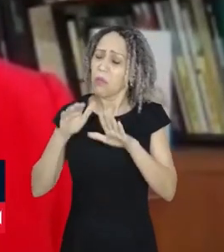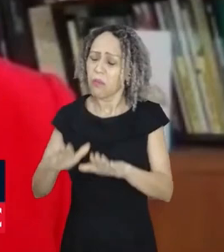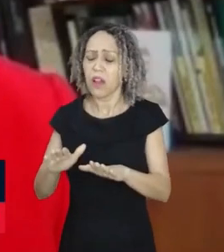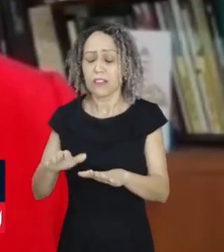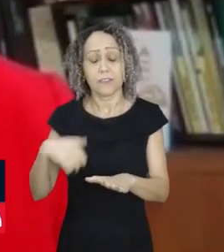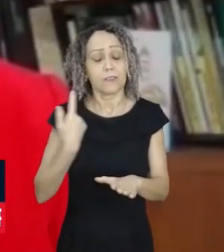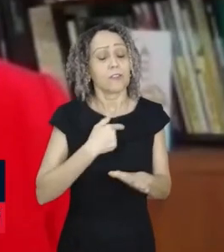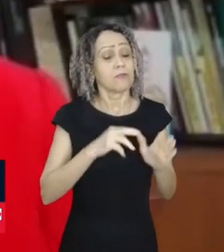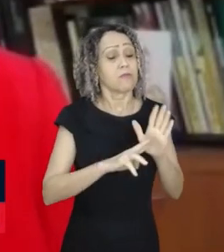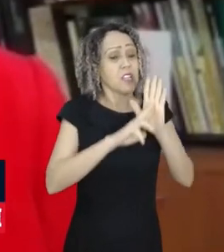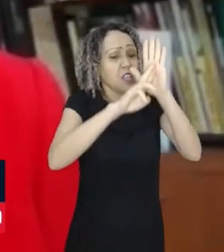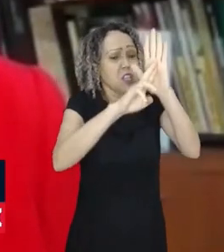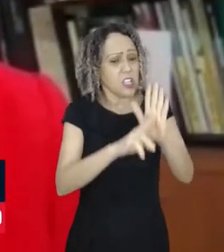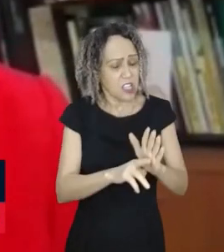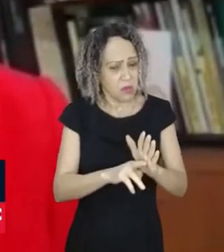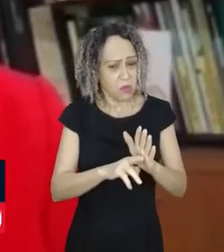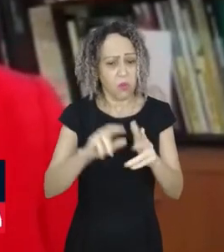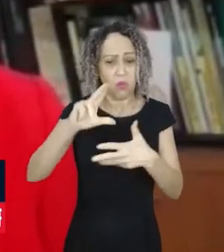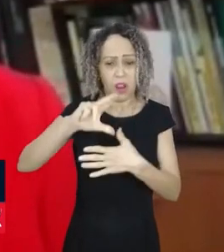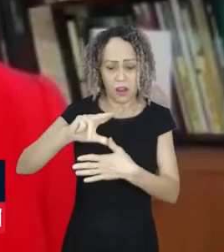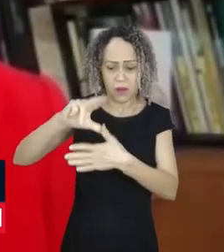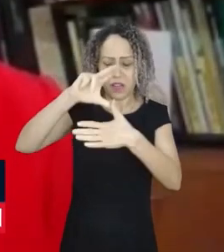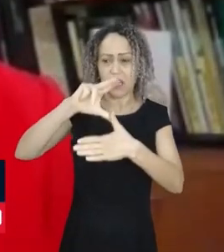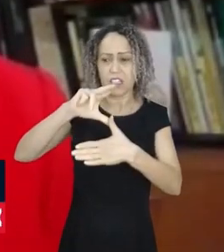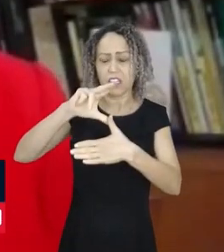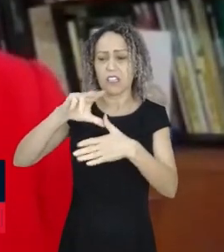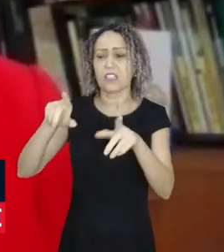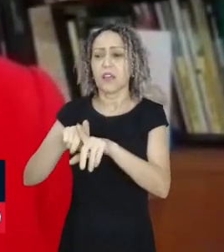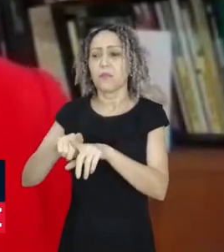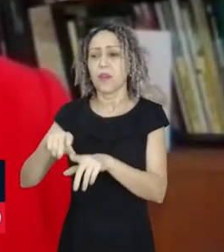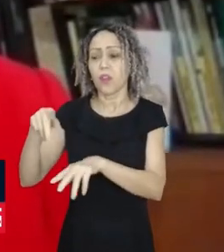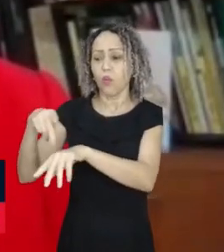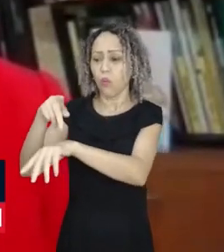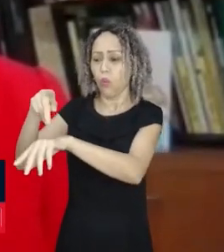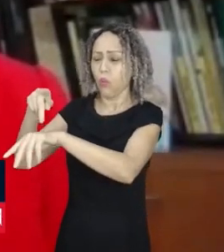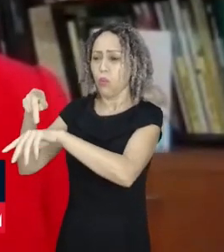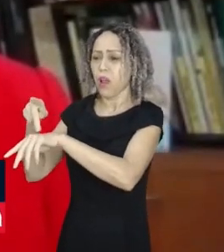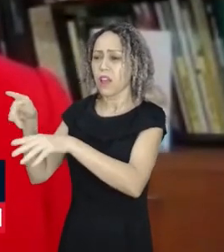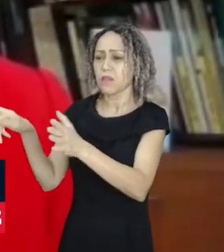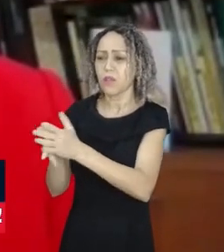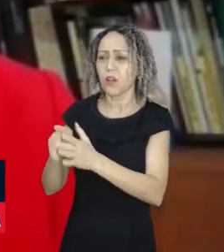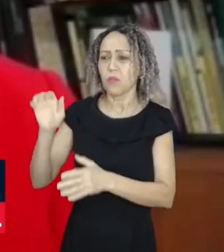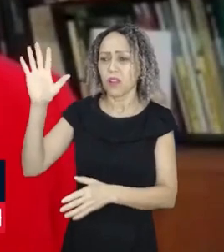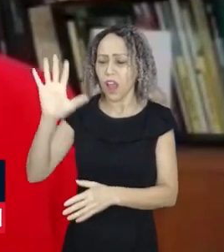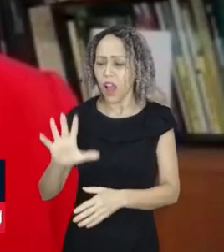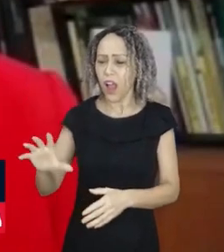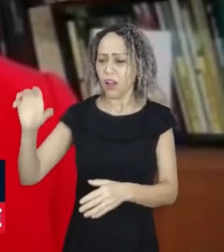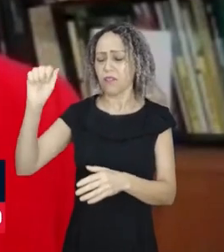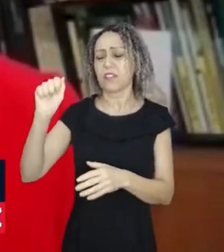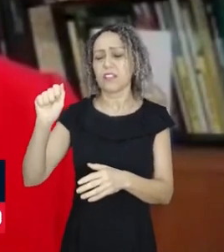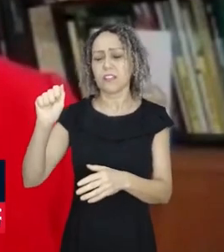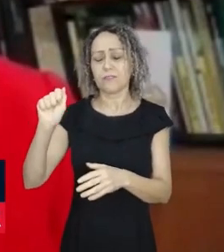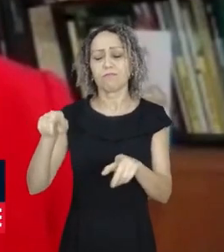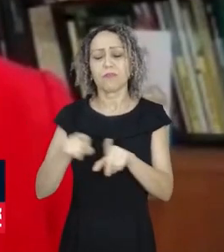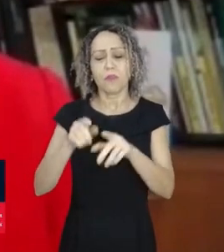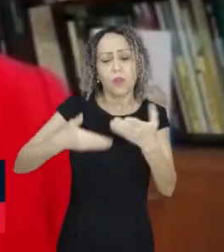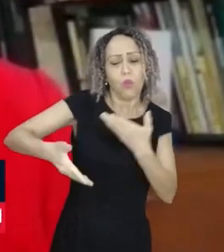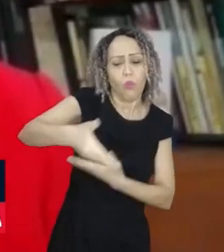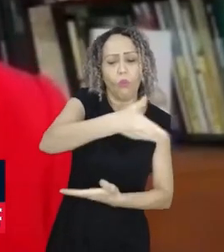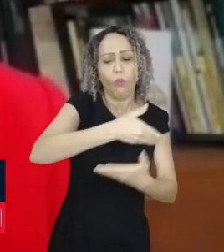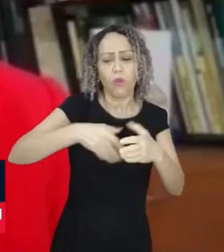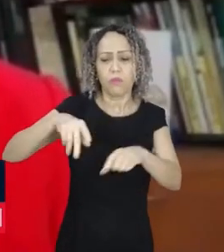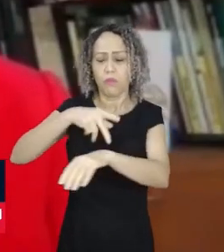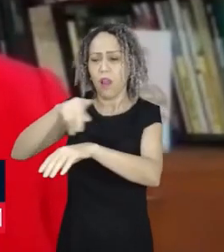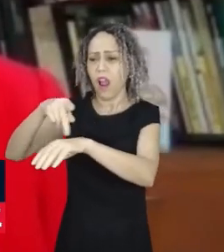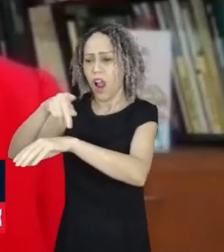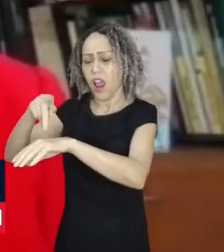com os países da África, e num relacionamento soberano e igualitário com os outros países e blocos do mundo, vão